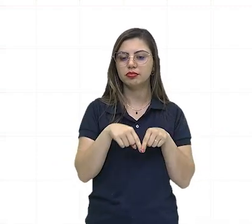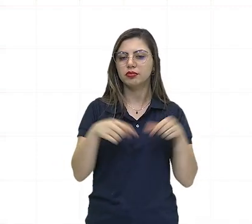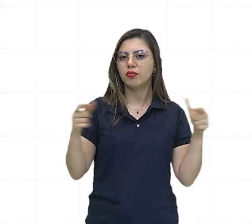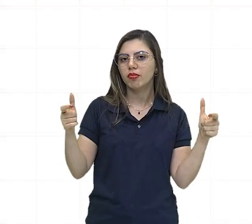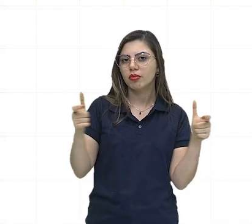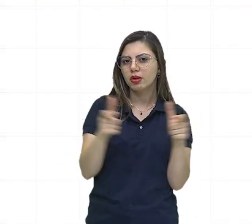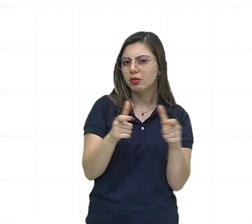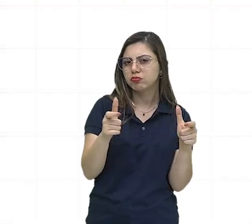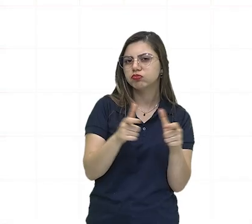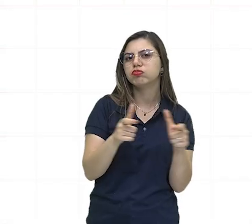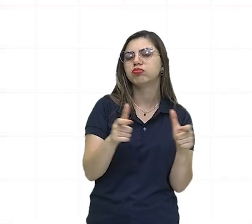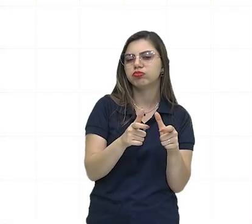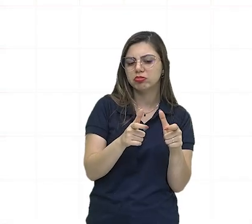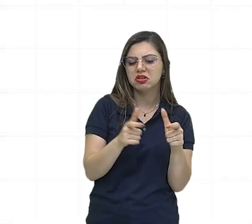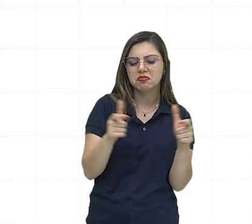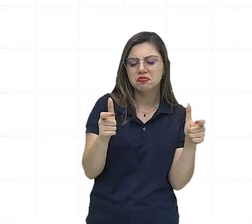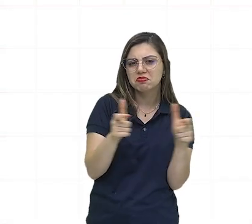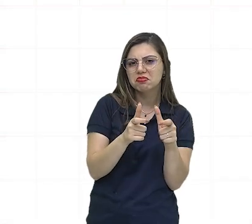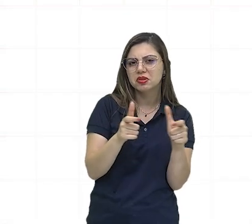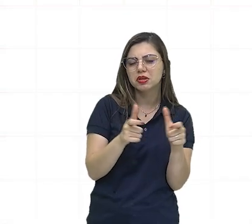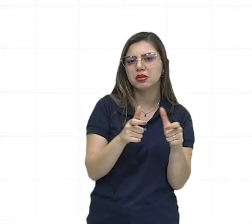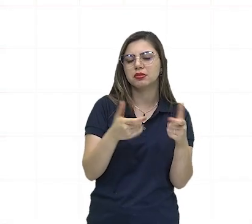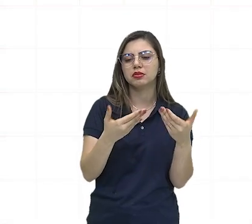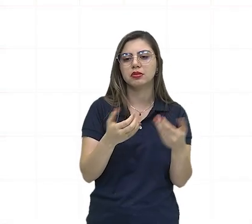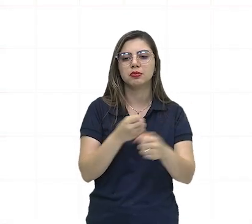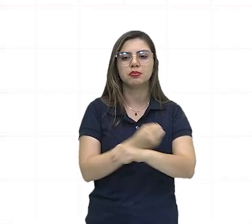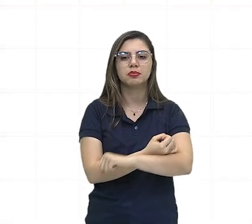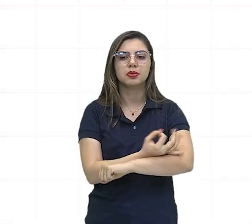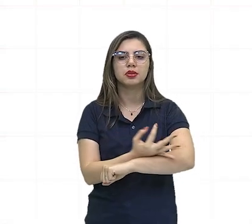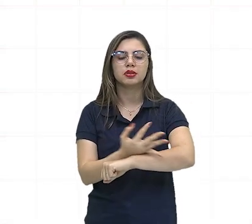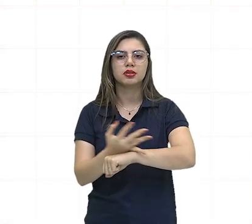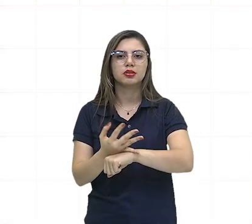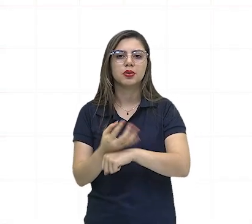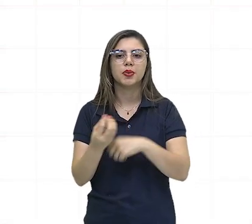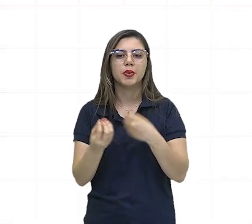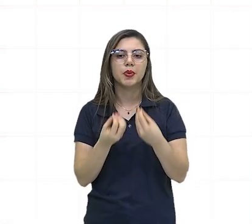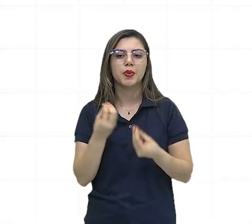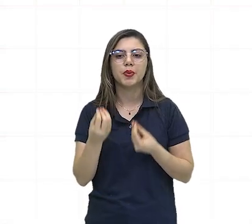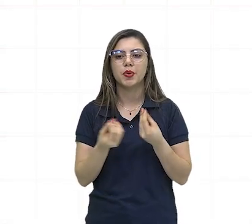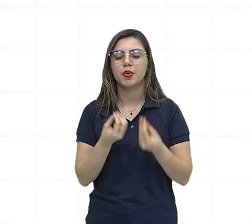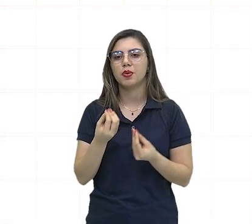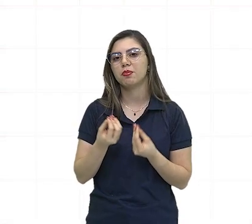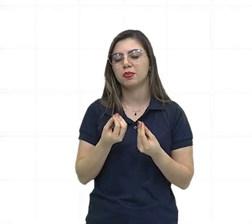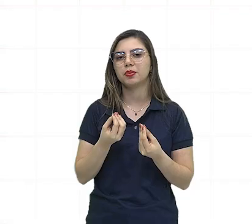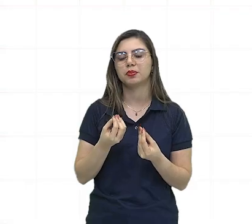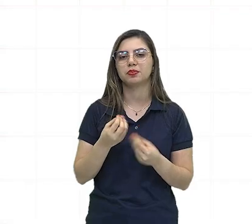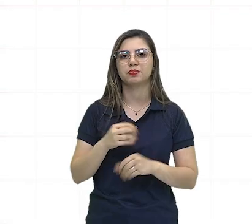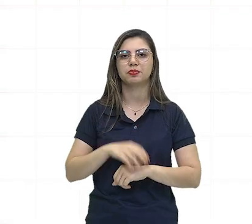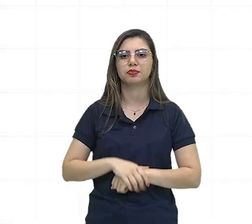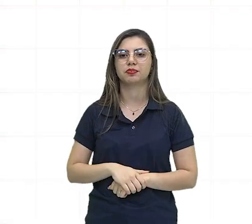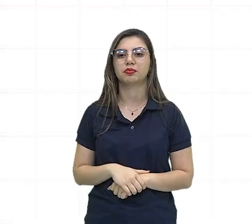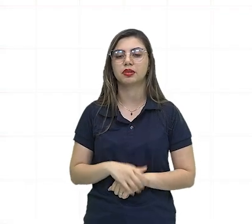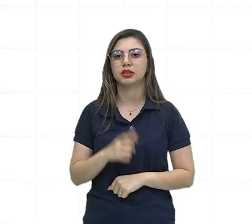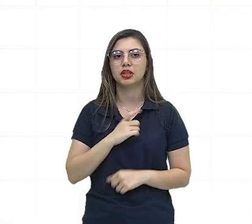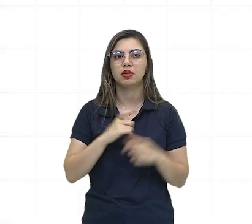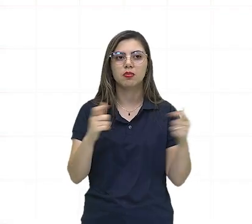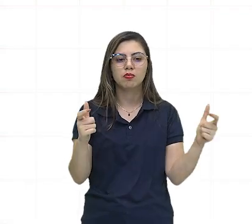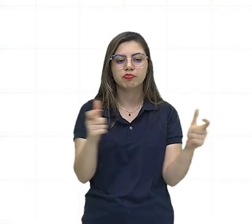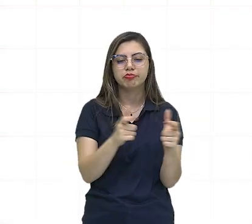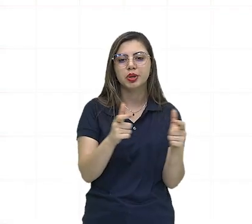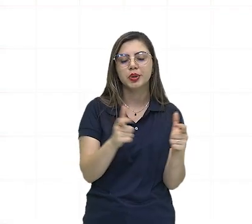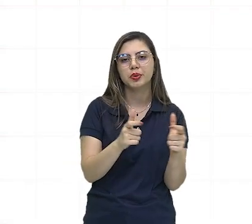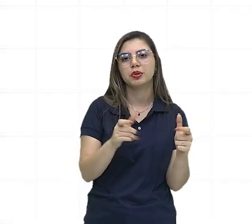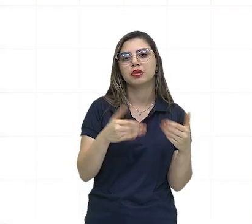pequenos pedaços de terra, onde a plantação ali ela é espalhada por esses pedaços de terra, e isso